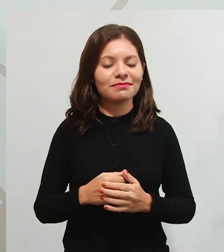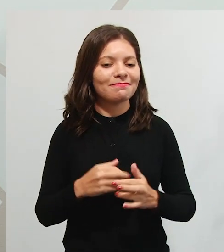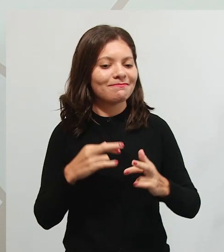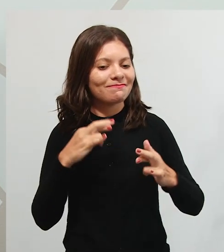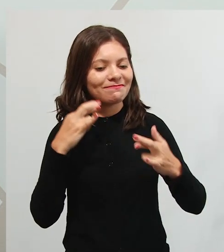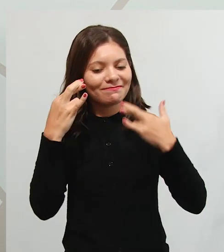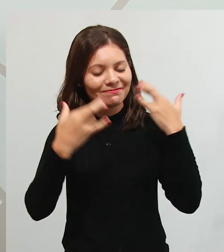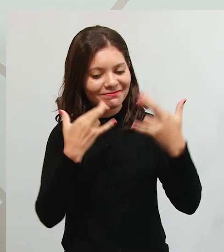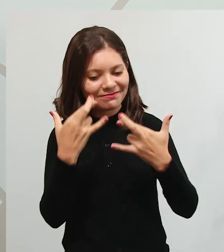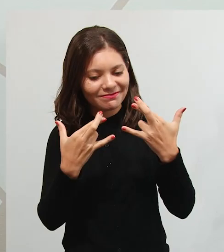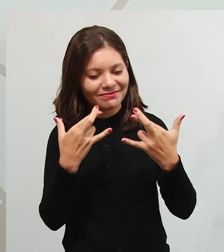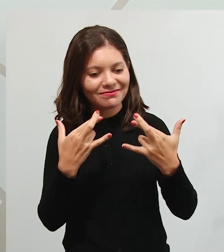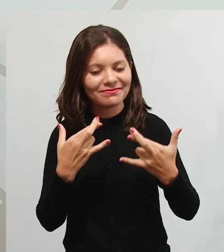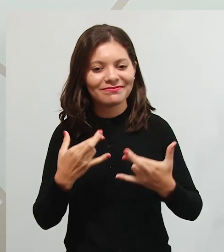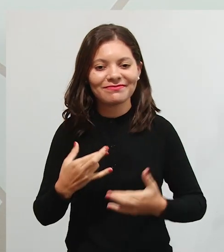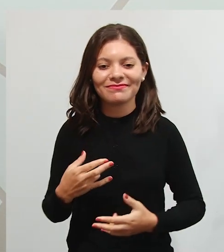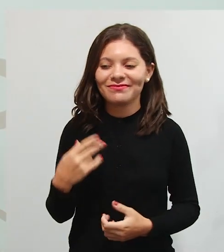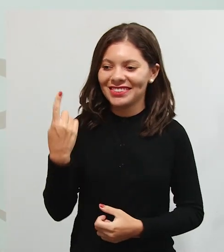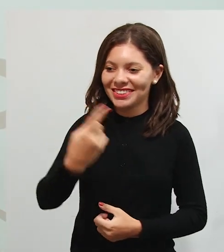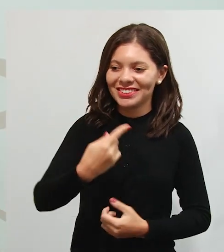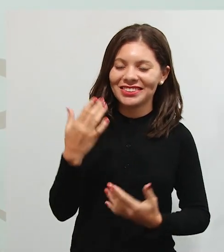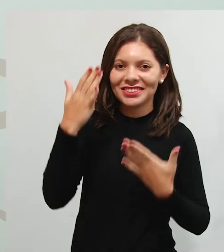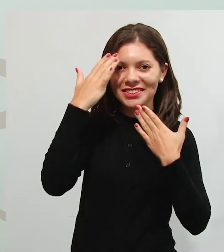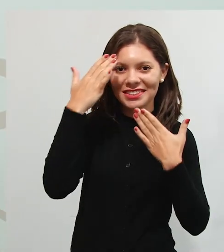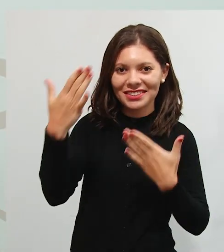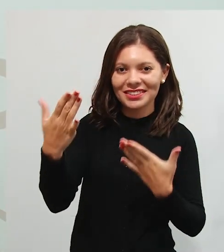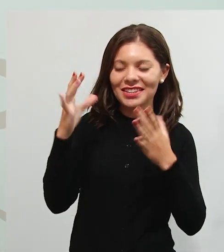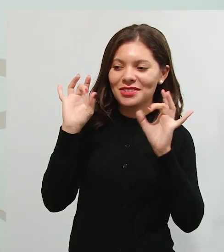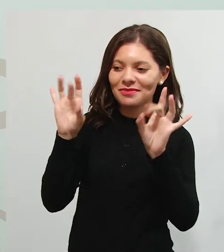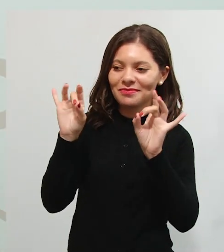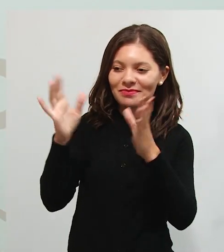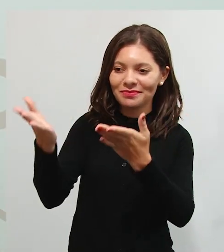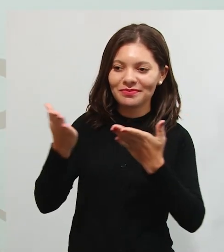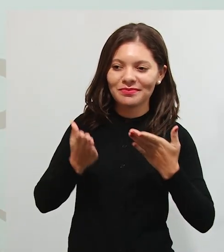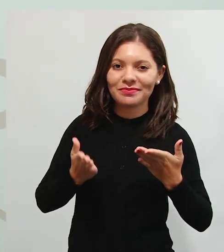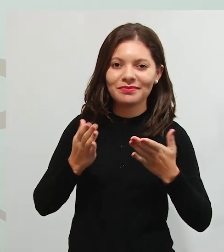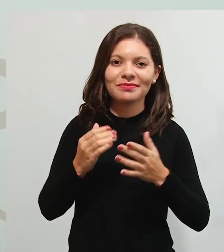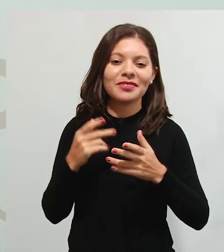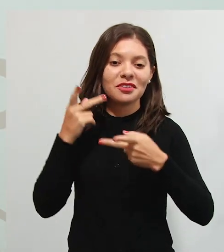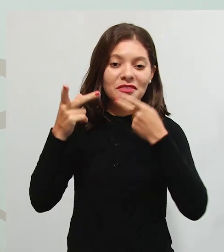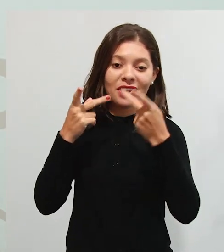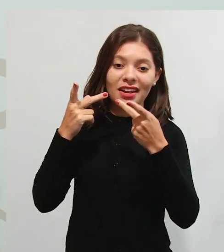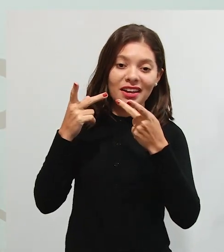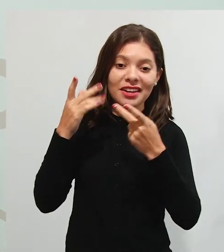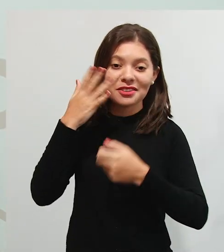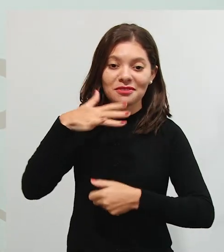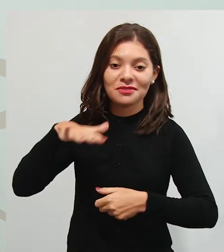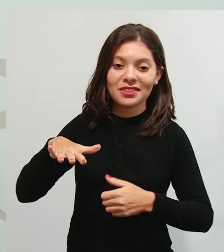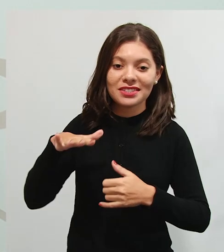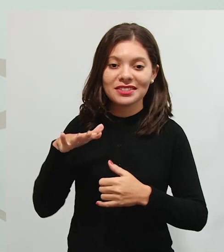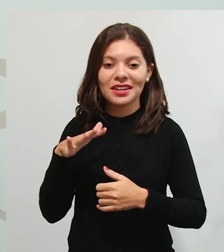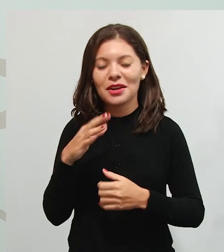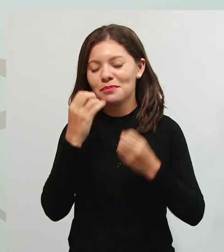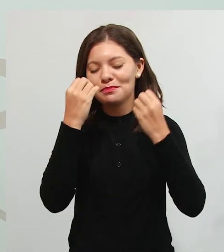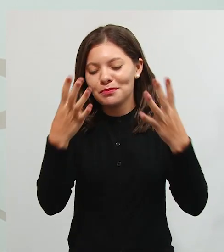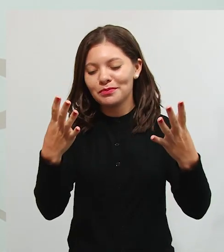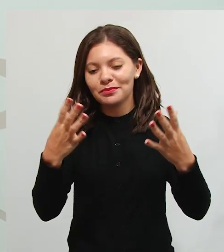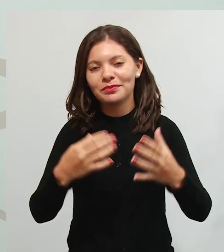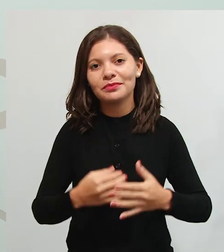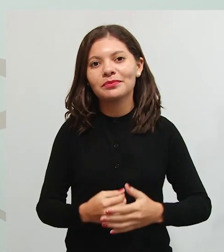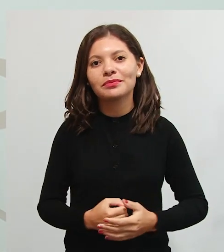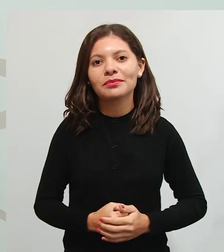da recreação. A gente que agradece esse convite especial, né? Porque falar sobre infância e sobre criança é tudo de